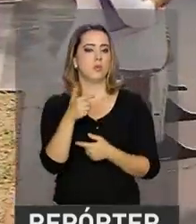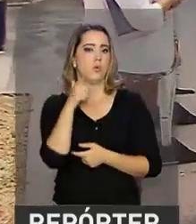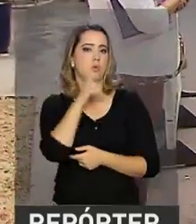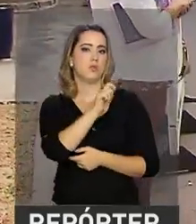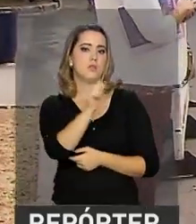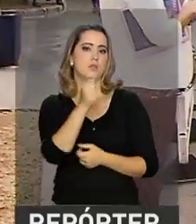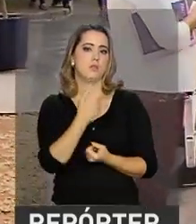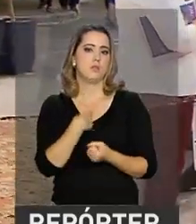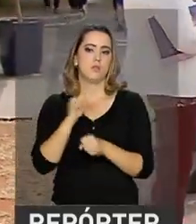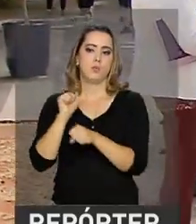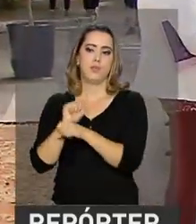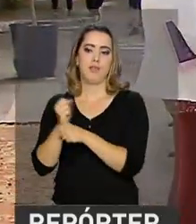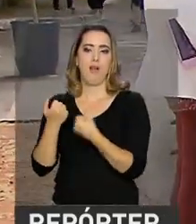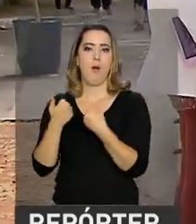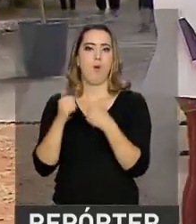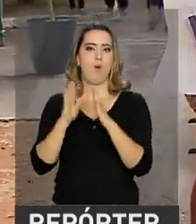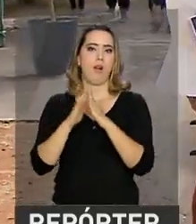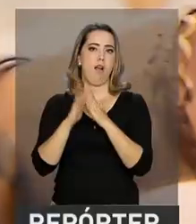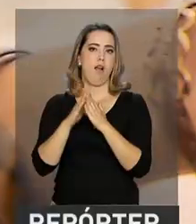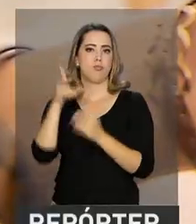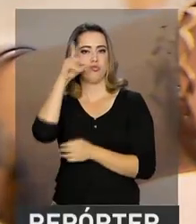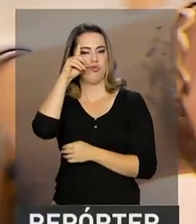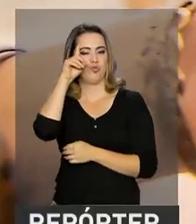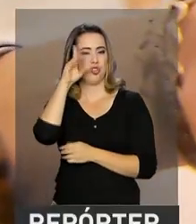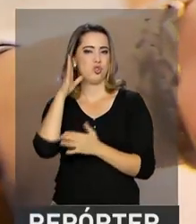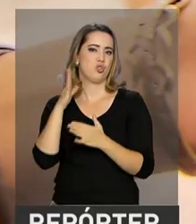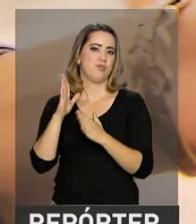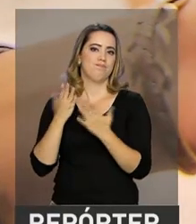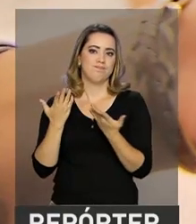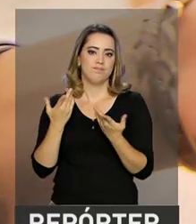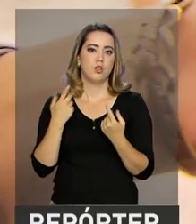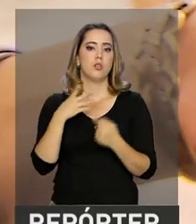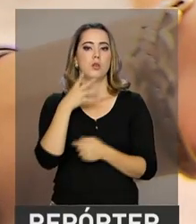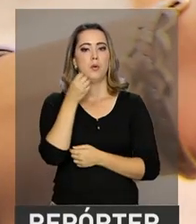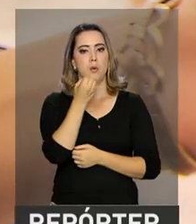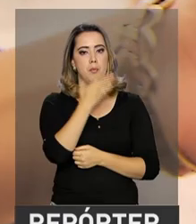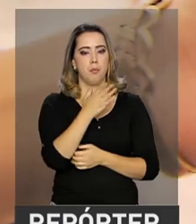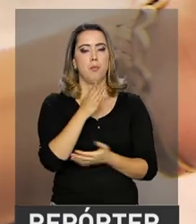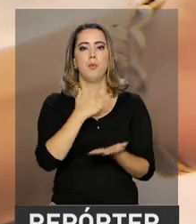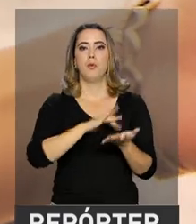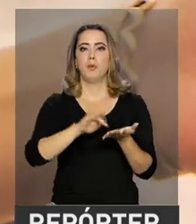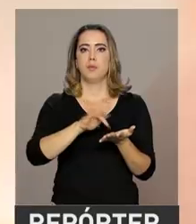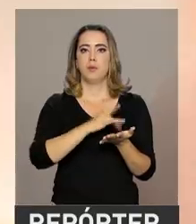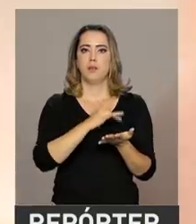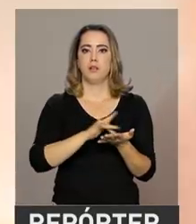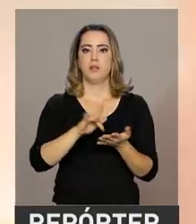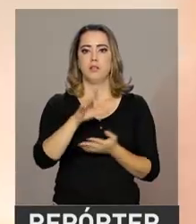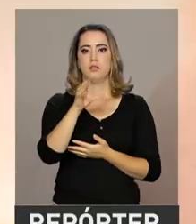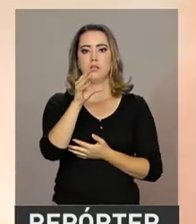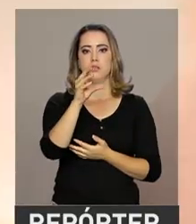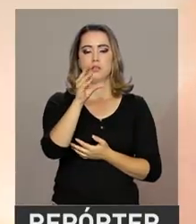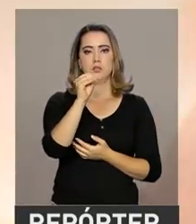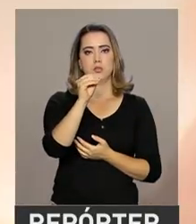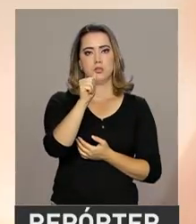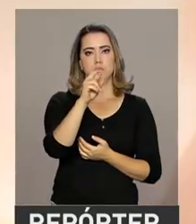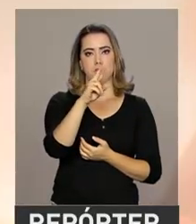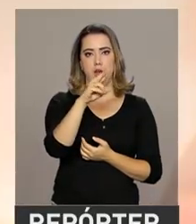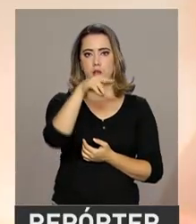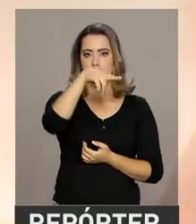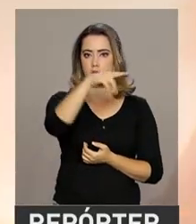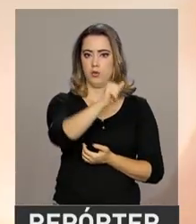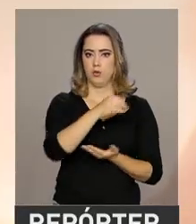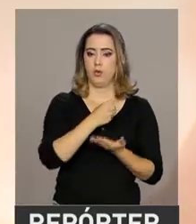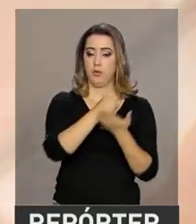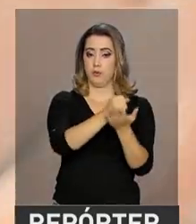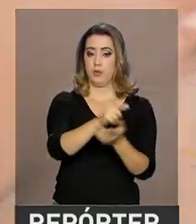conseguiu deixar o carro na garagem no dia a dia. Por isso, achou ótimo o aplicativo de carona disponibilizado pelo Ministério